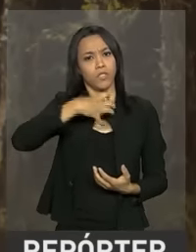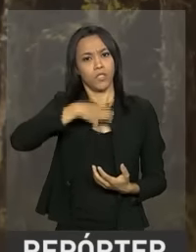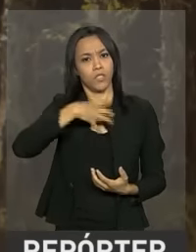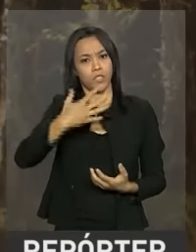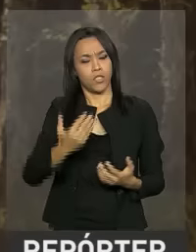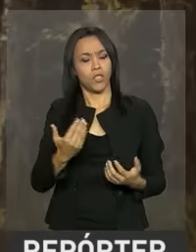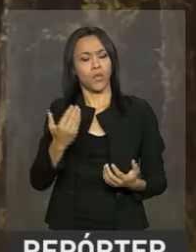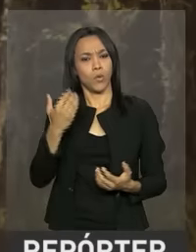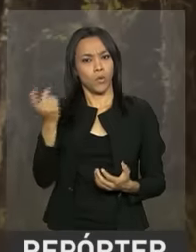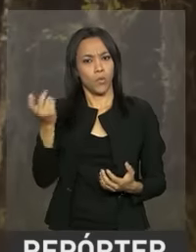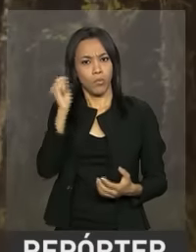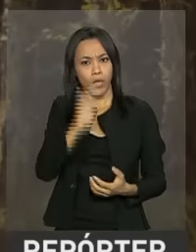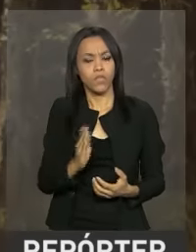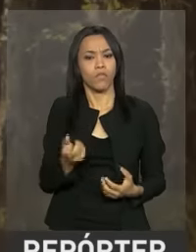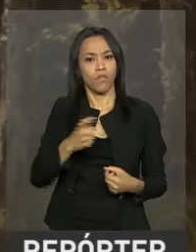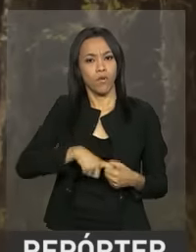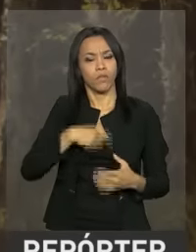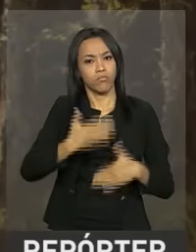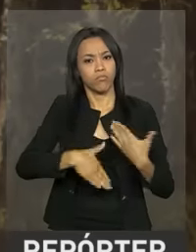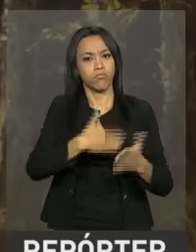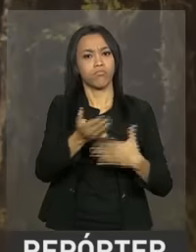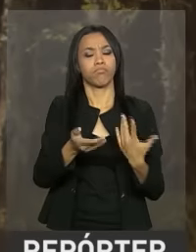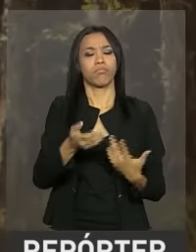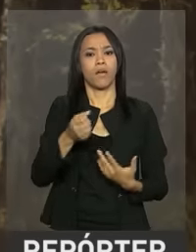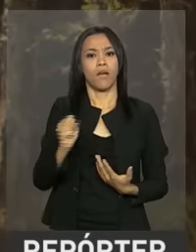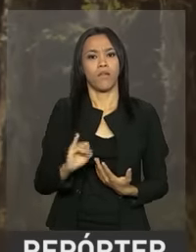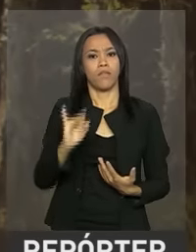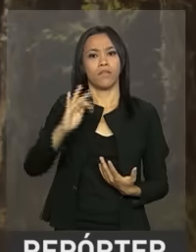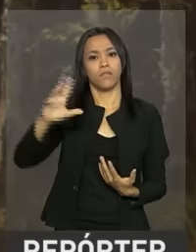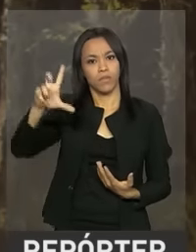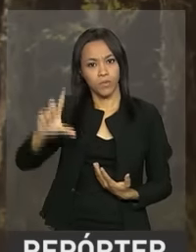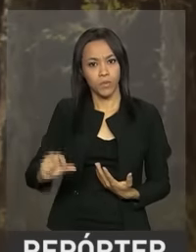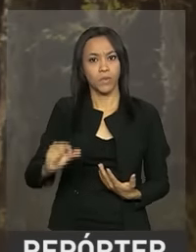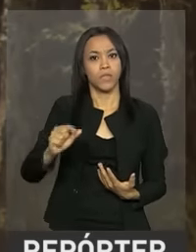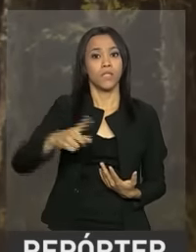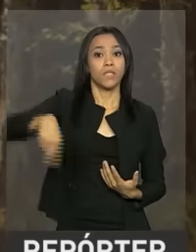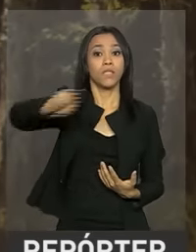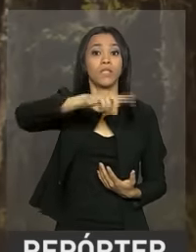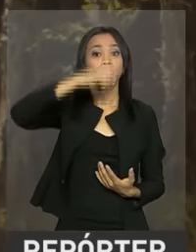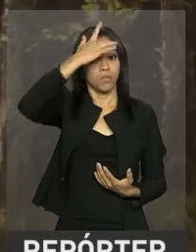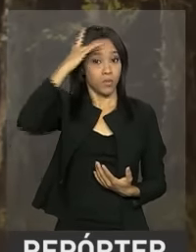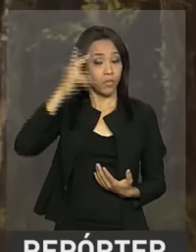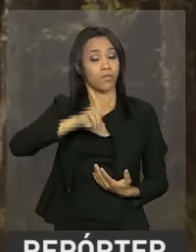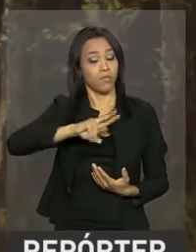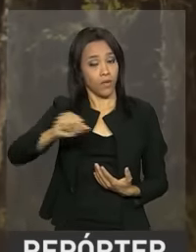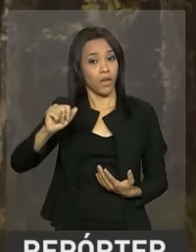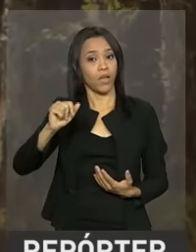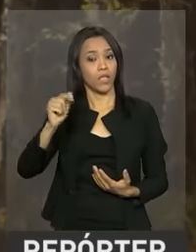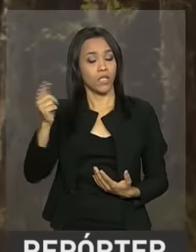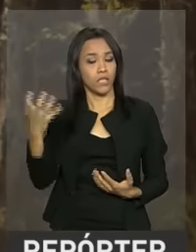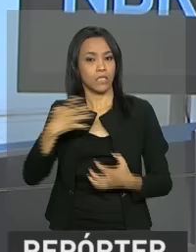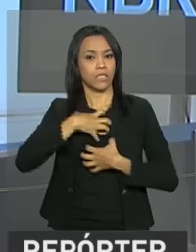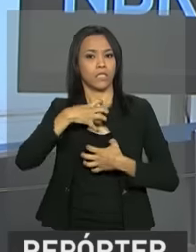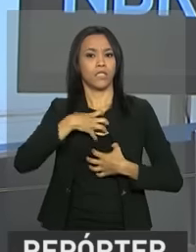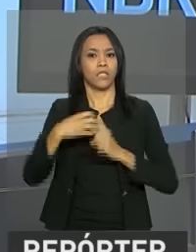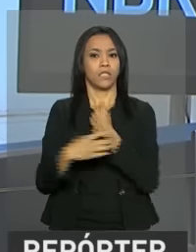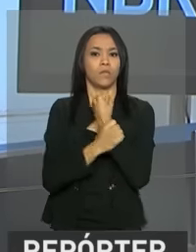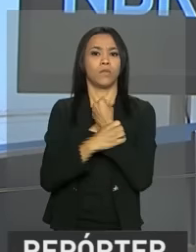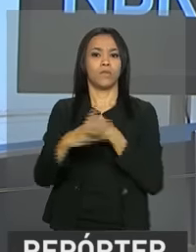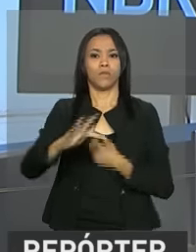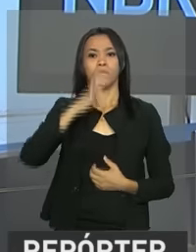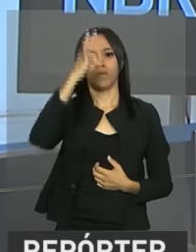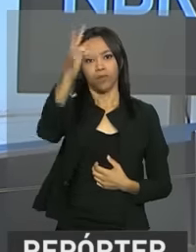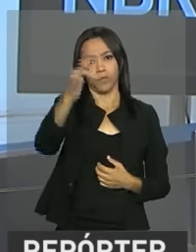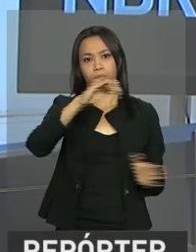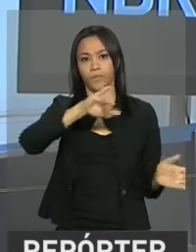criar empregos, a inflação vai cair e o brasileiro vai voltar a ter confiança no futuro.